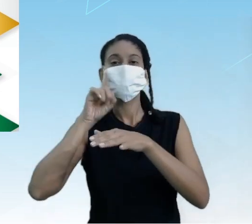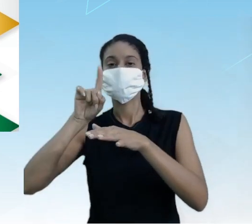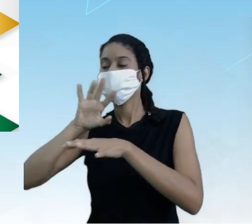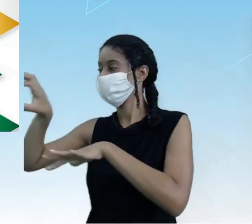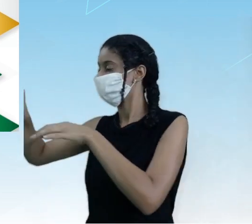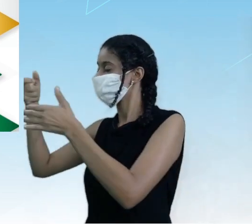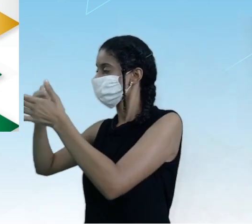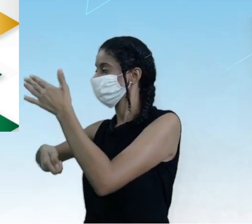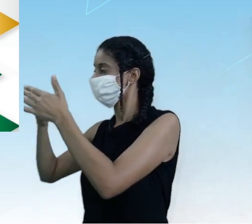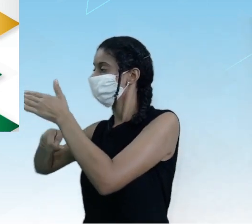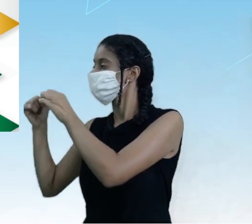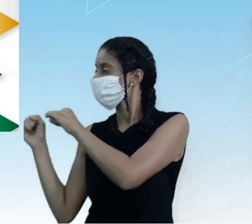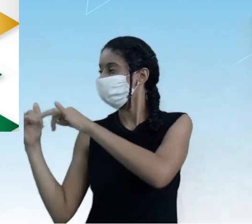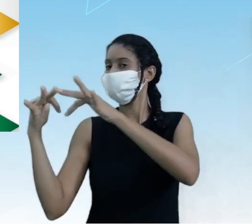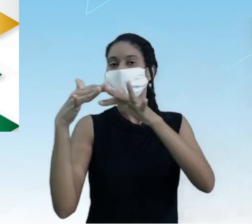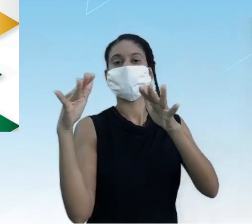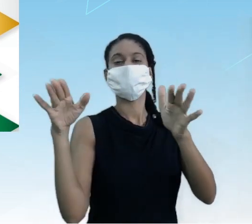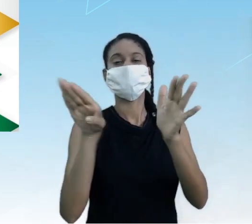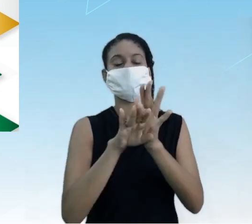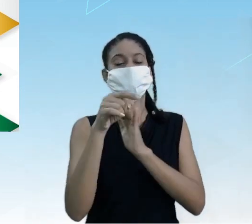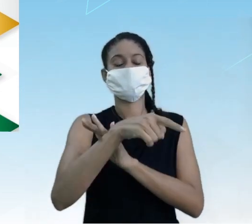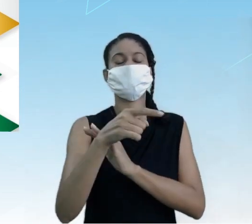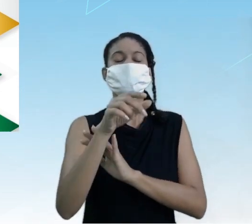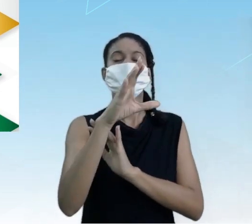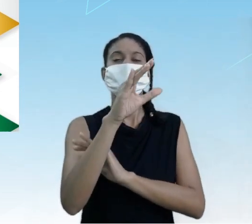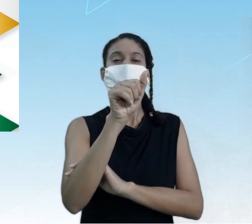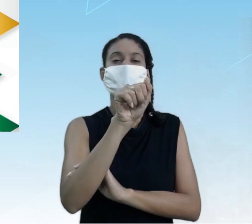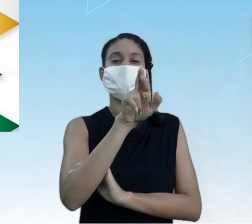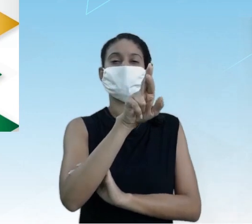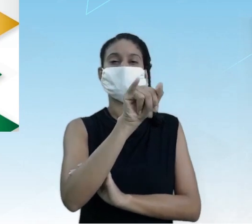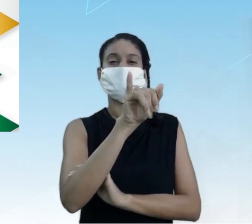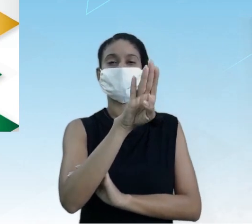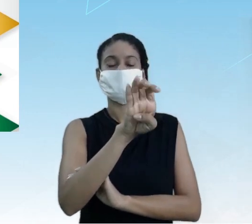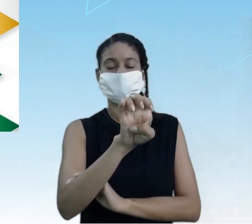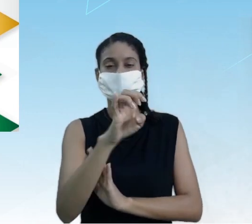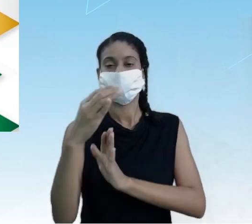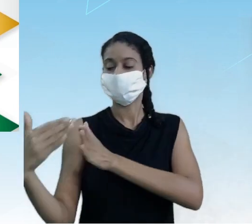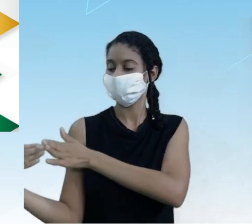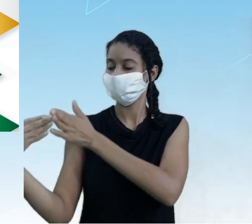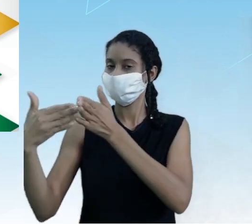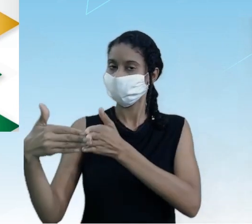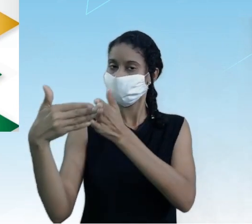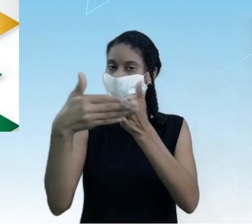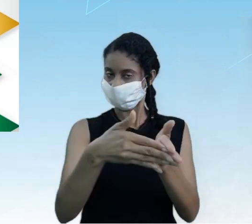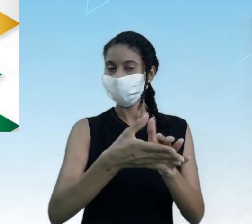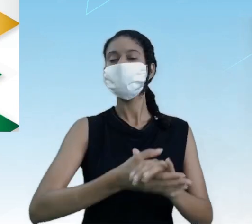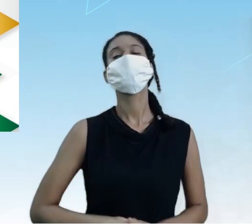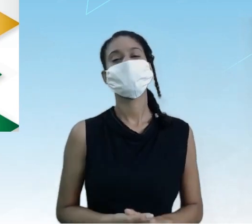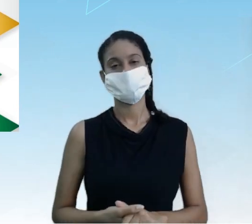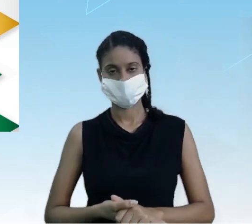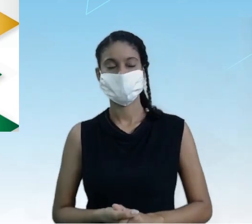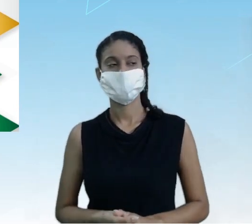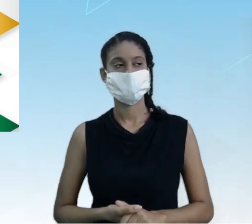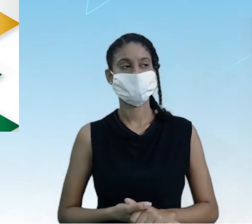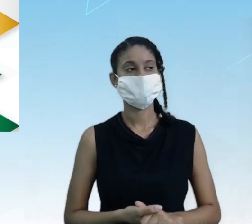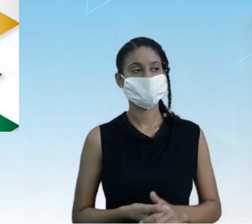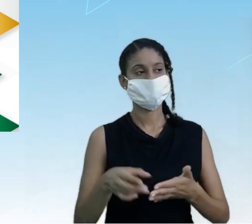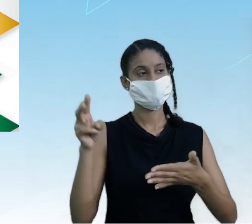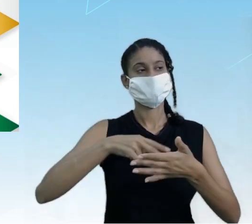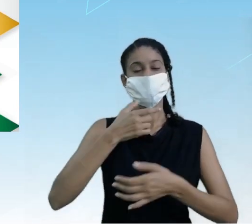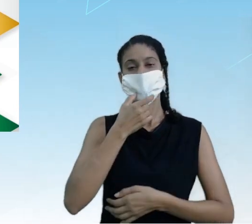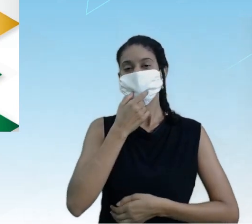e levou aí para o Caribe pelo mar, né? Então tem assim, By this contact among